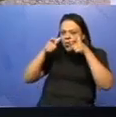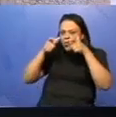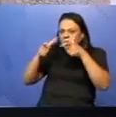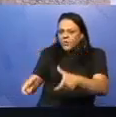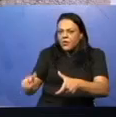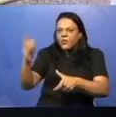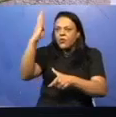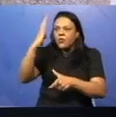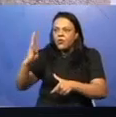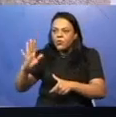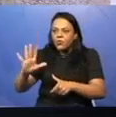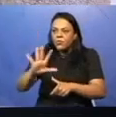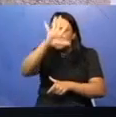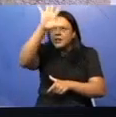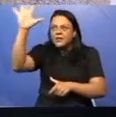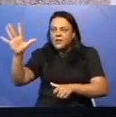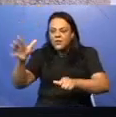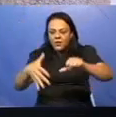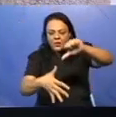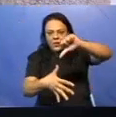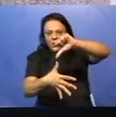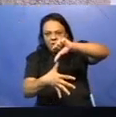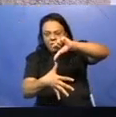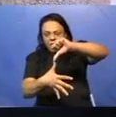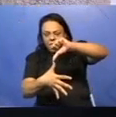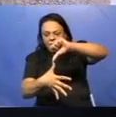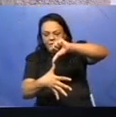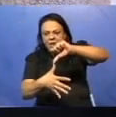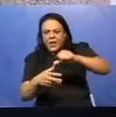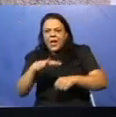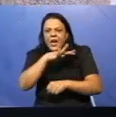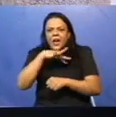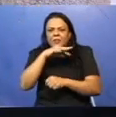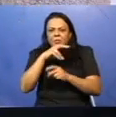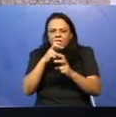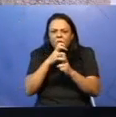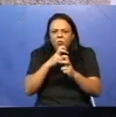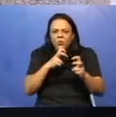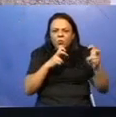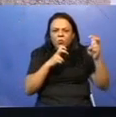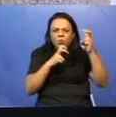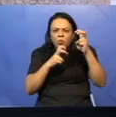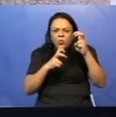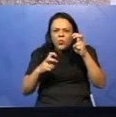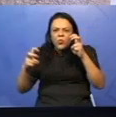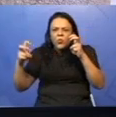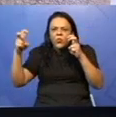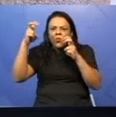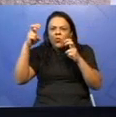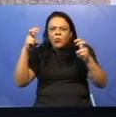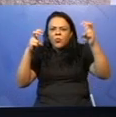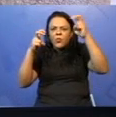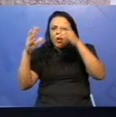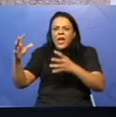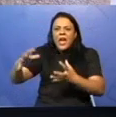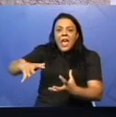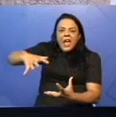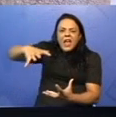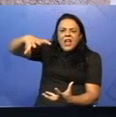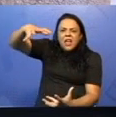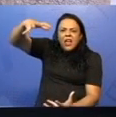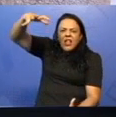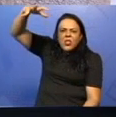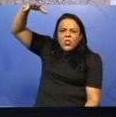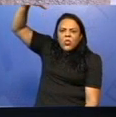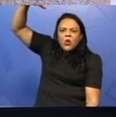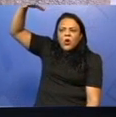Brasil, na América, fósseis de bicho-preguiça gigante. Se as espécies são fixas, como que tem um bicho-preguiça gigante